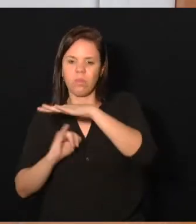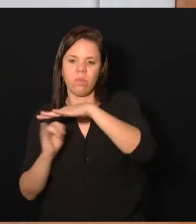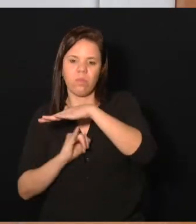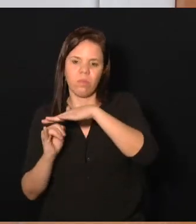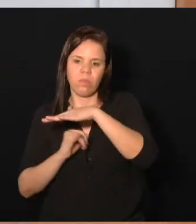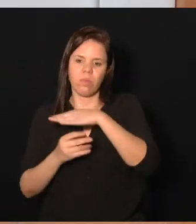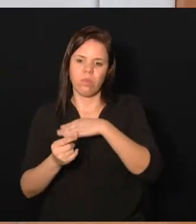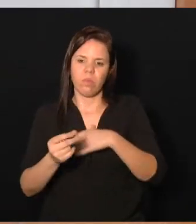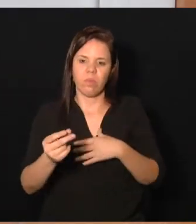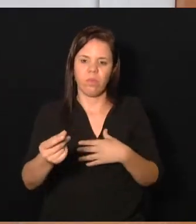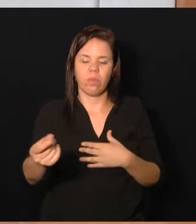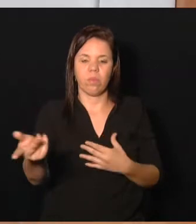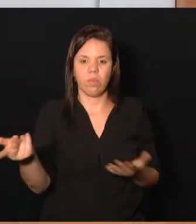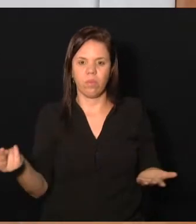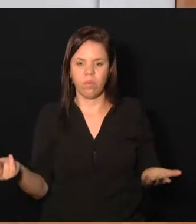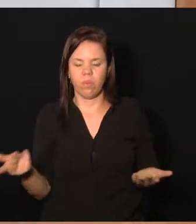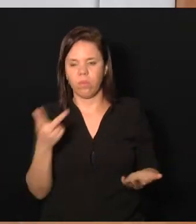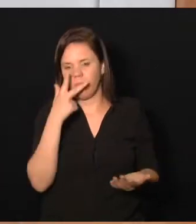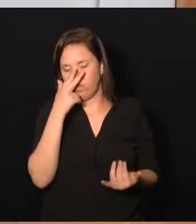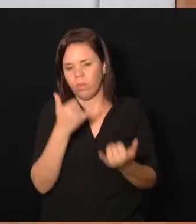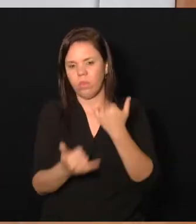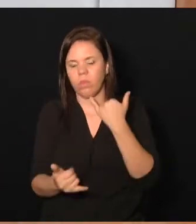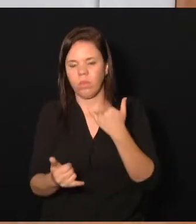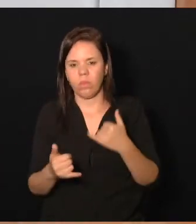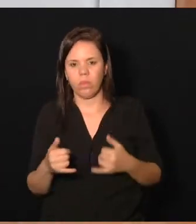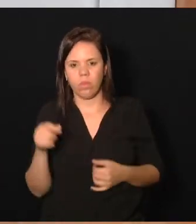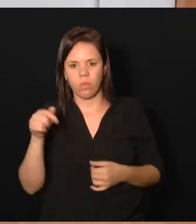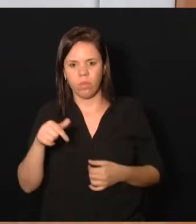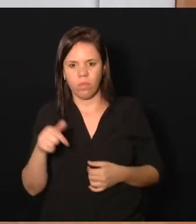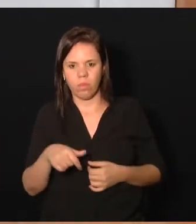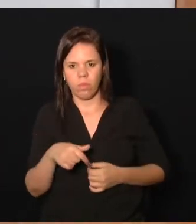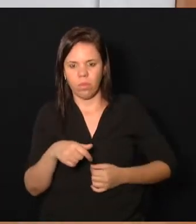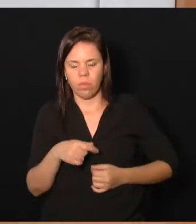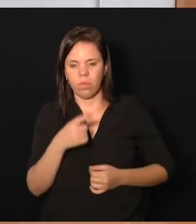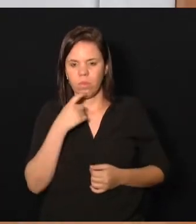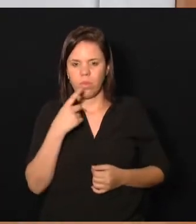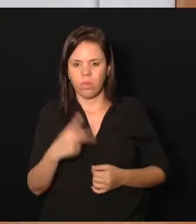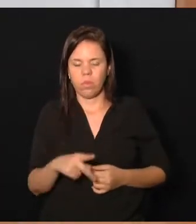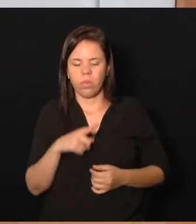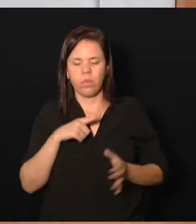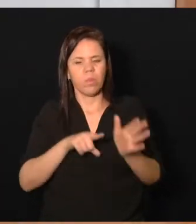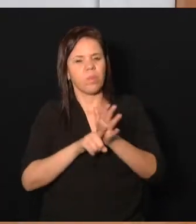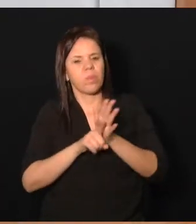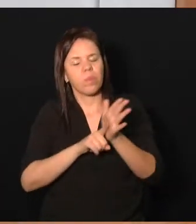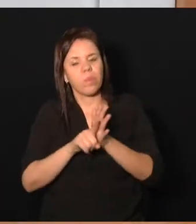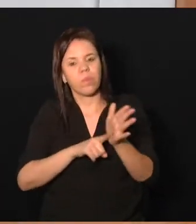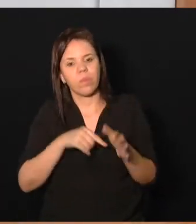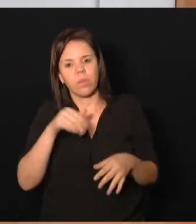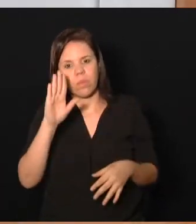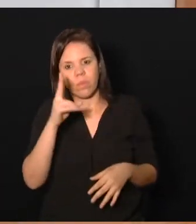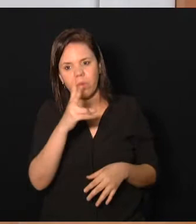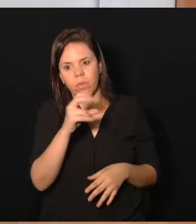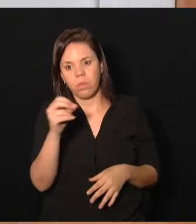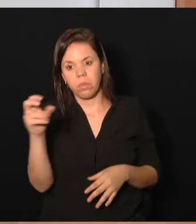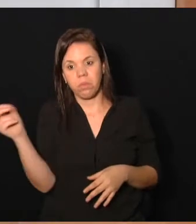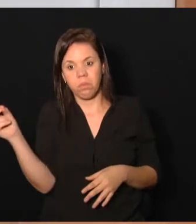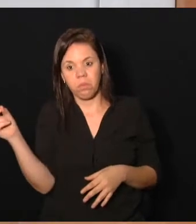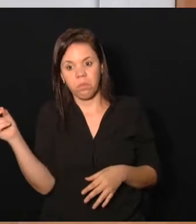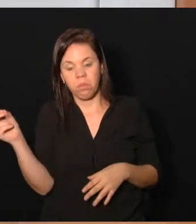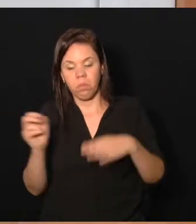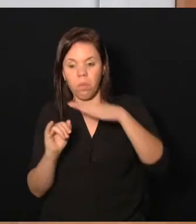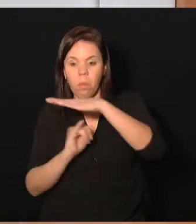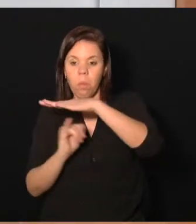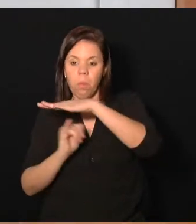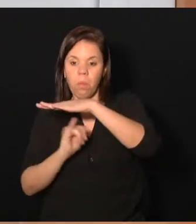longa permanência. Aparentemente, aqui no município, o que se levantou, mais de 200.